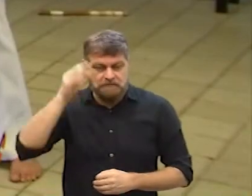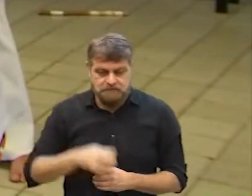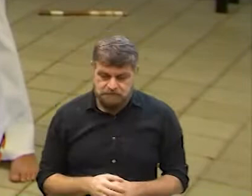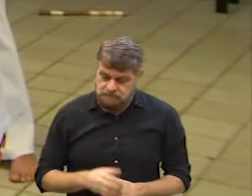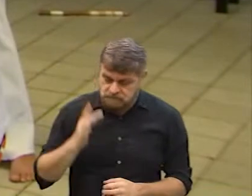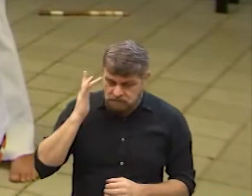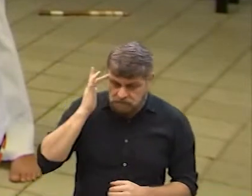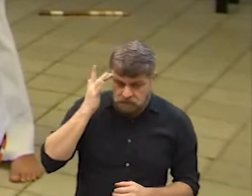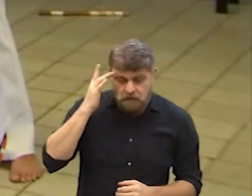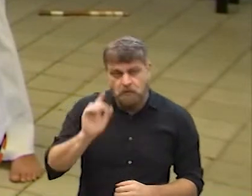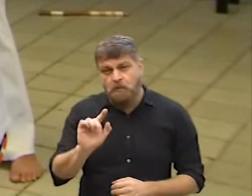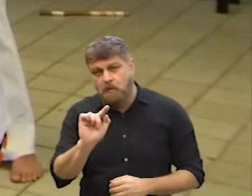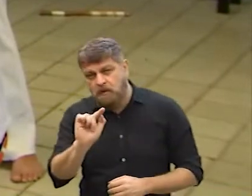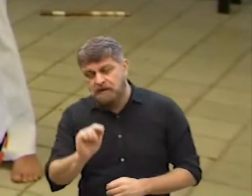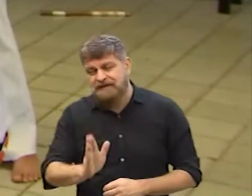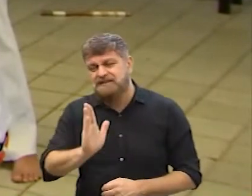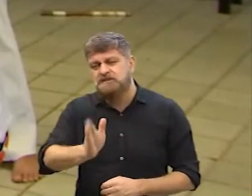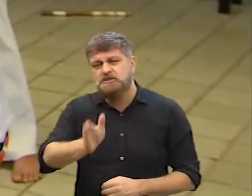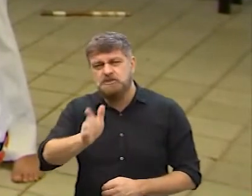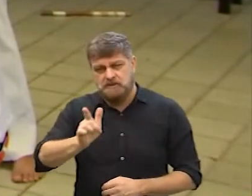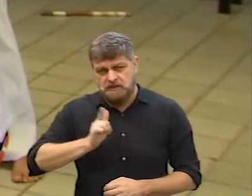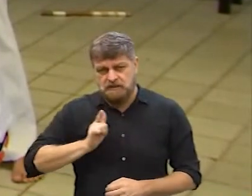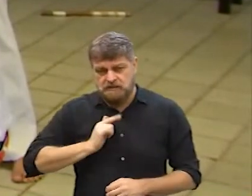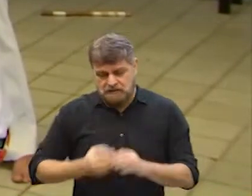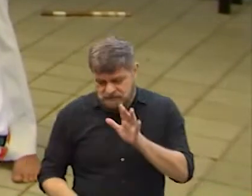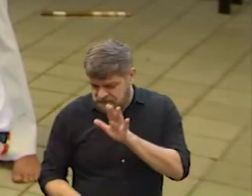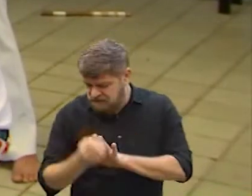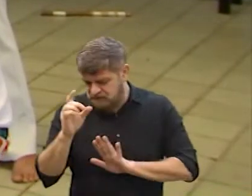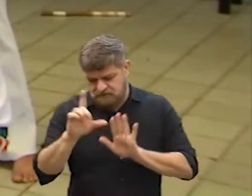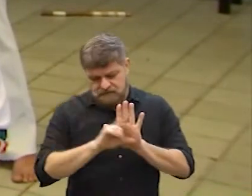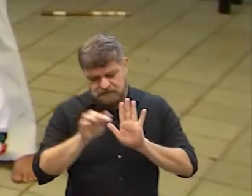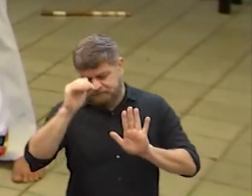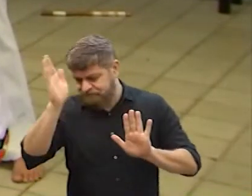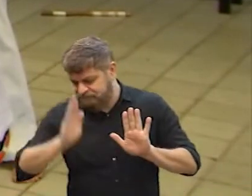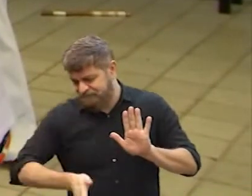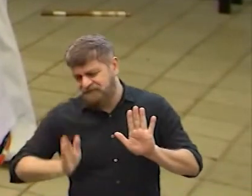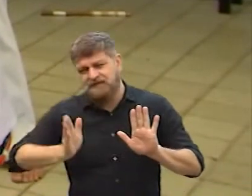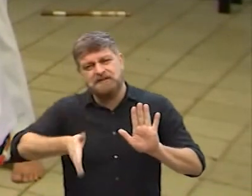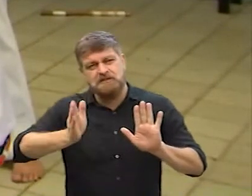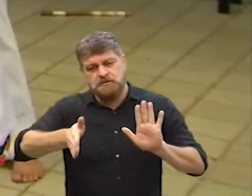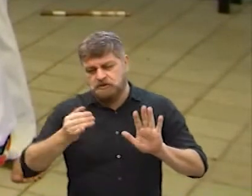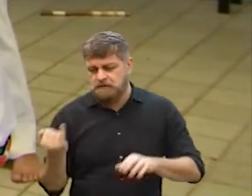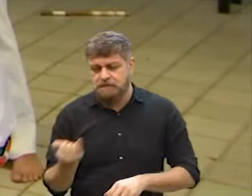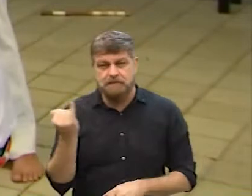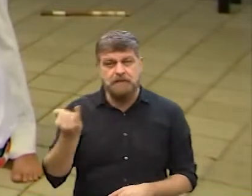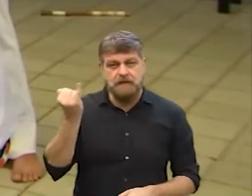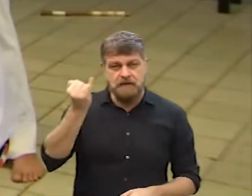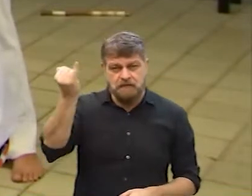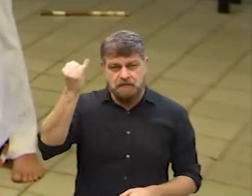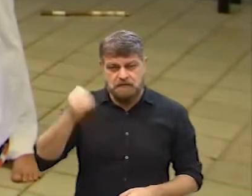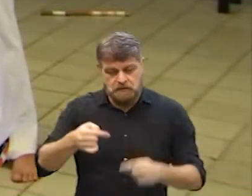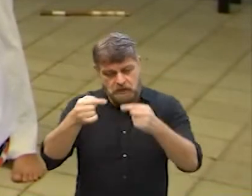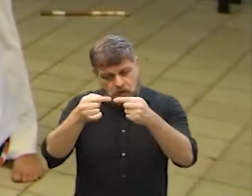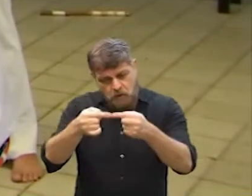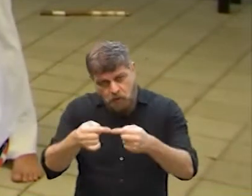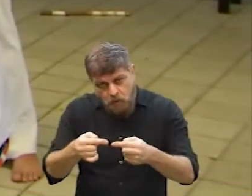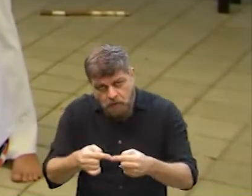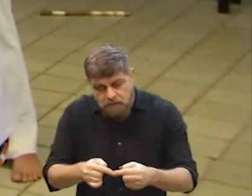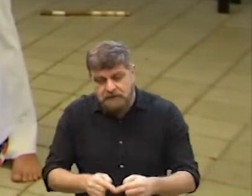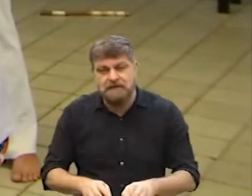acho que é algo que já estava estabelecido mesmo, é algo que é extremamente importante e faz